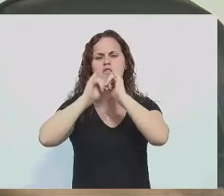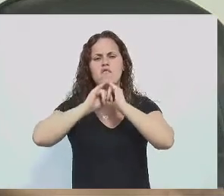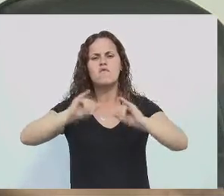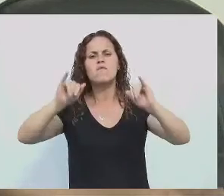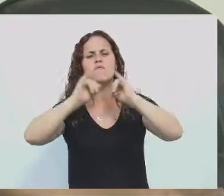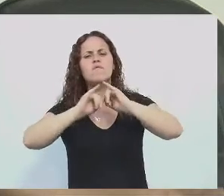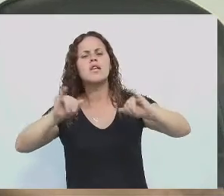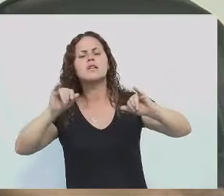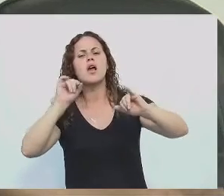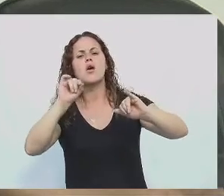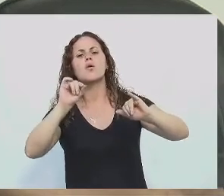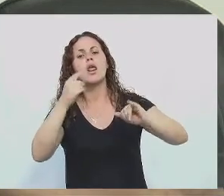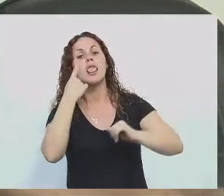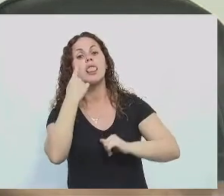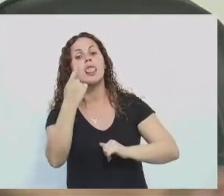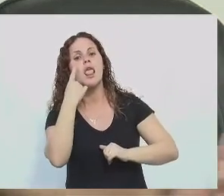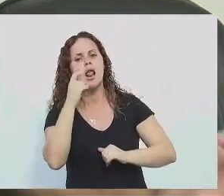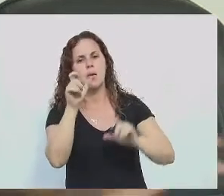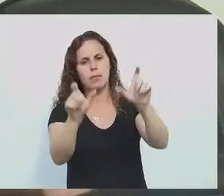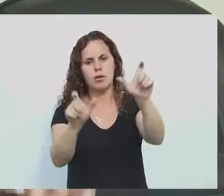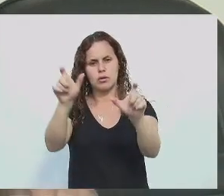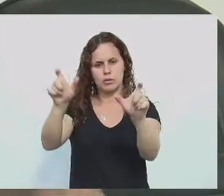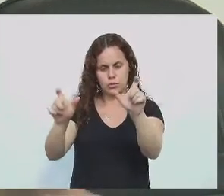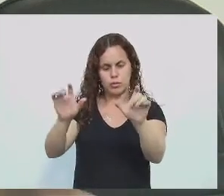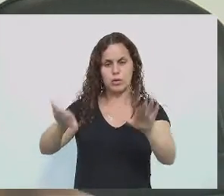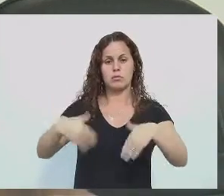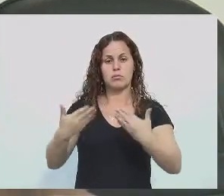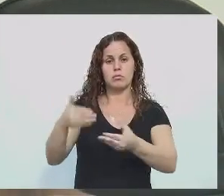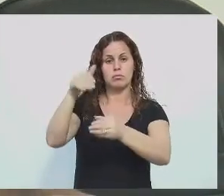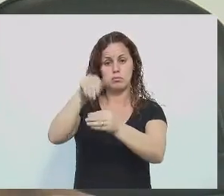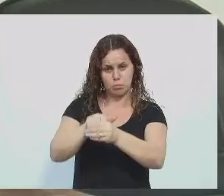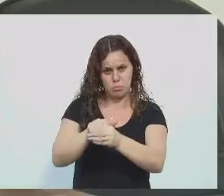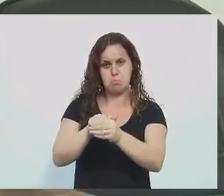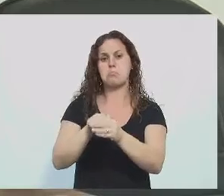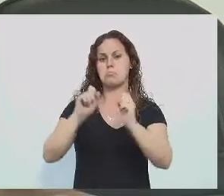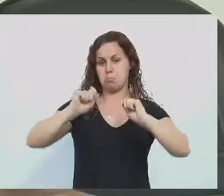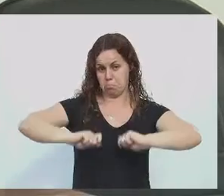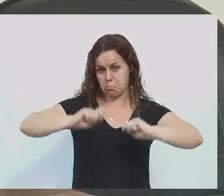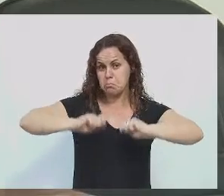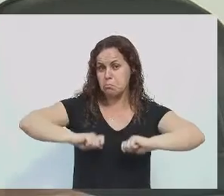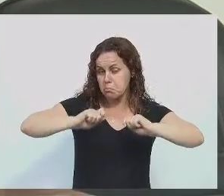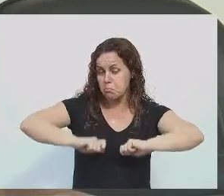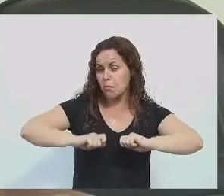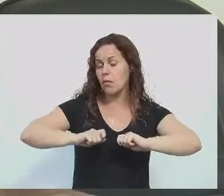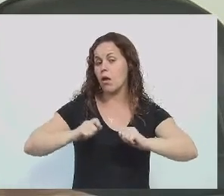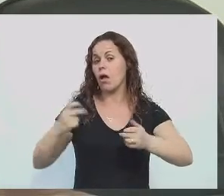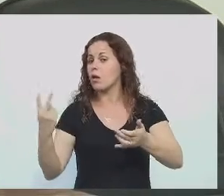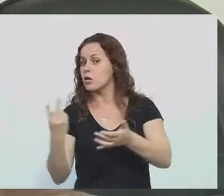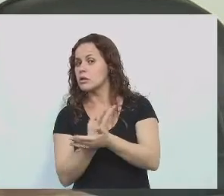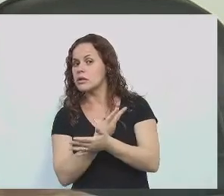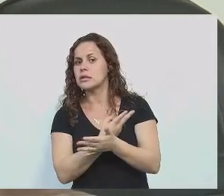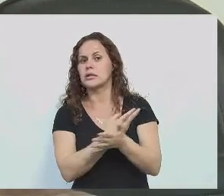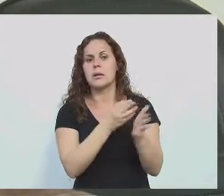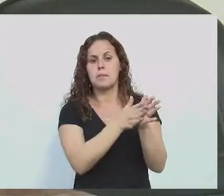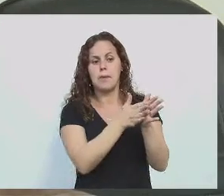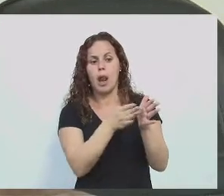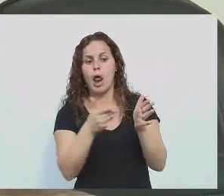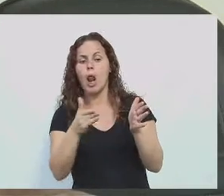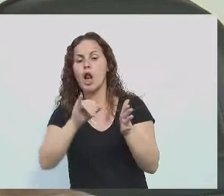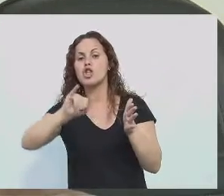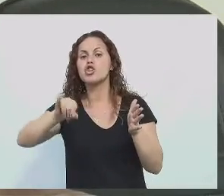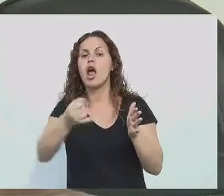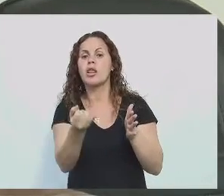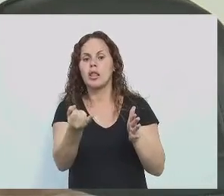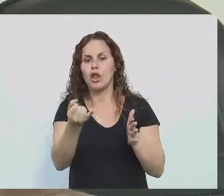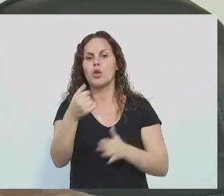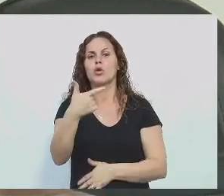demais interessados, considerando que as eleições poderão acontecer até o mês de janeiro de 2021.